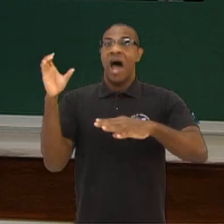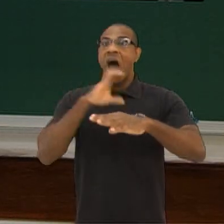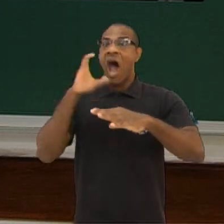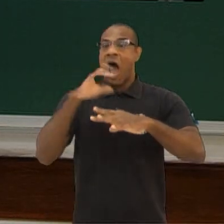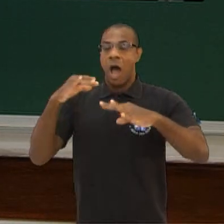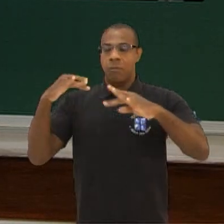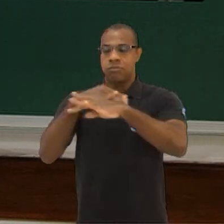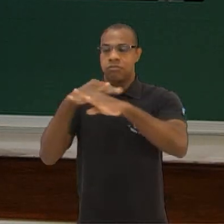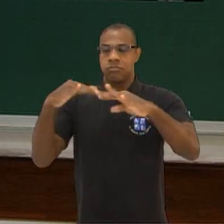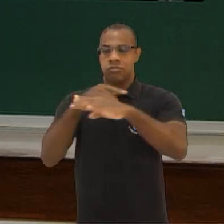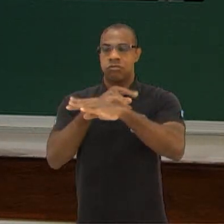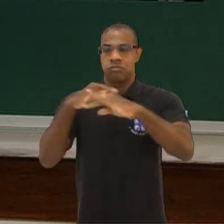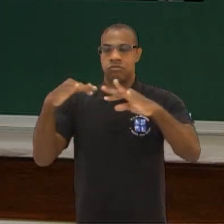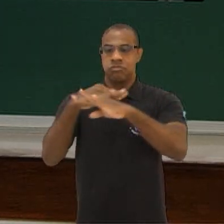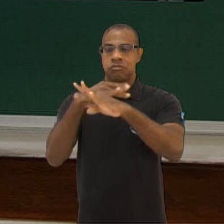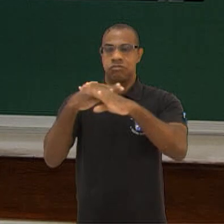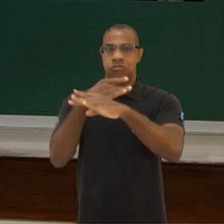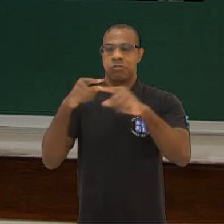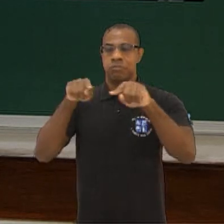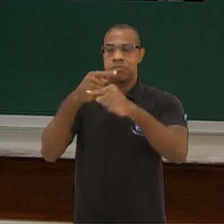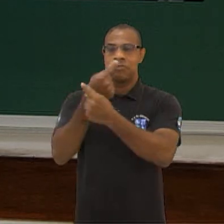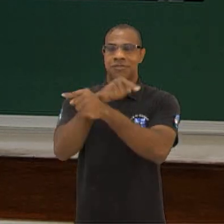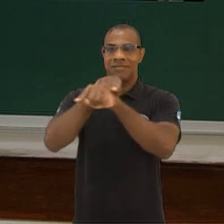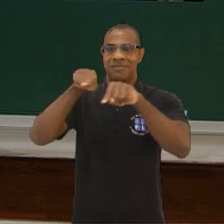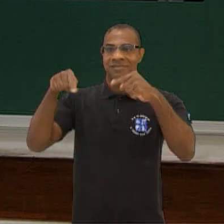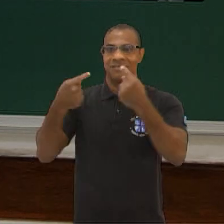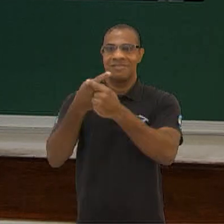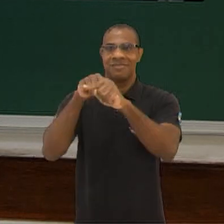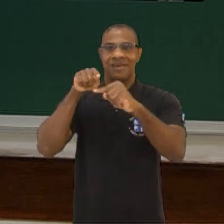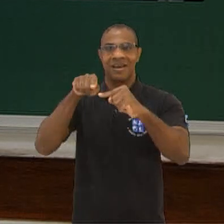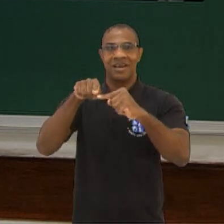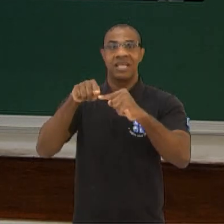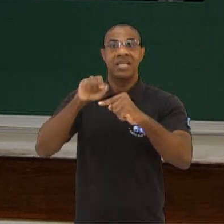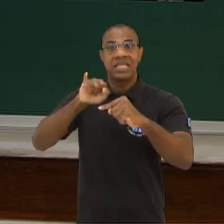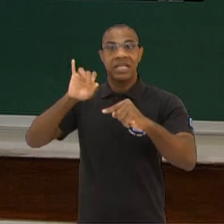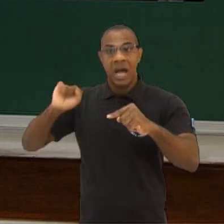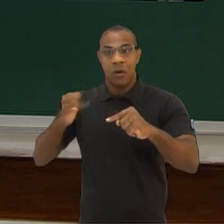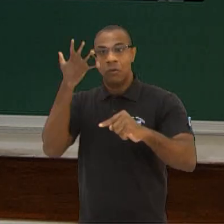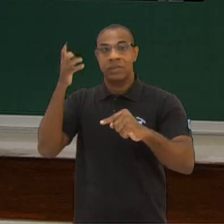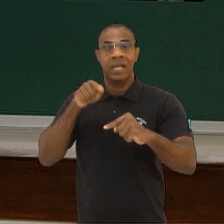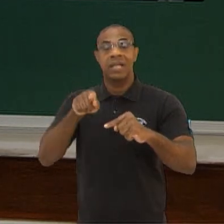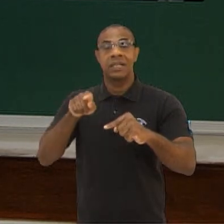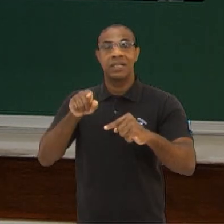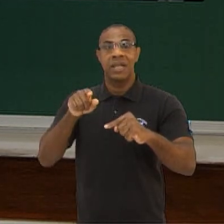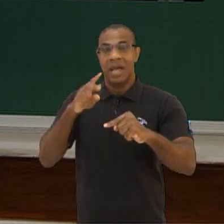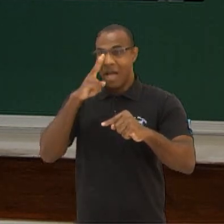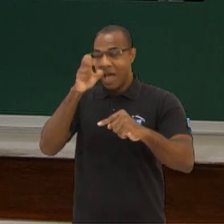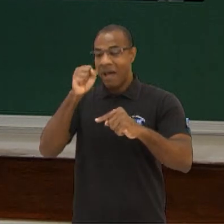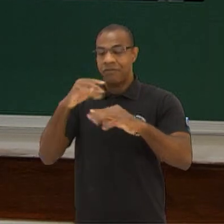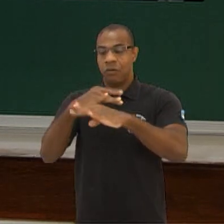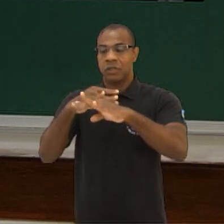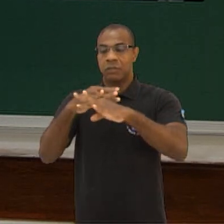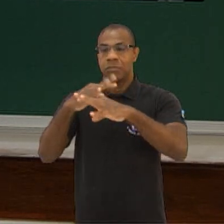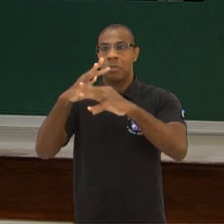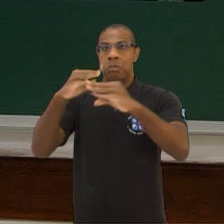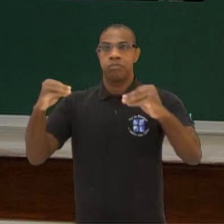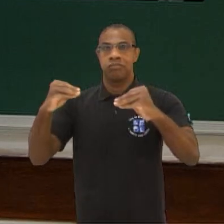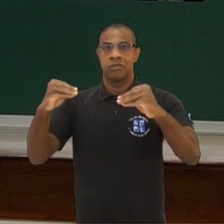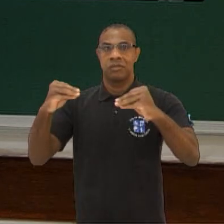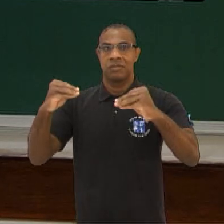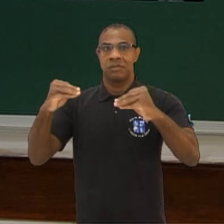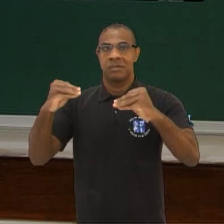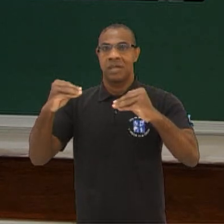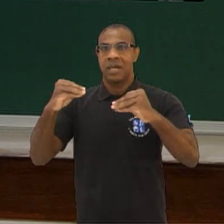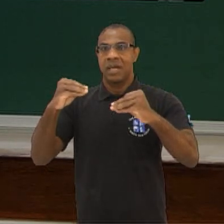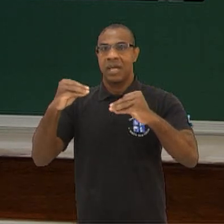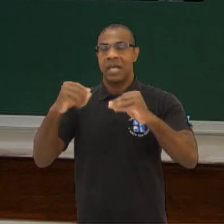velocidade com a direção do campo. Quando isso ocorrer, tá? Essa força magnética desaparece. Ela não